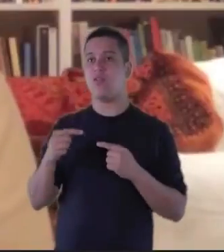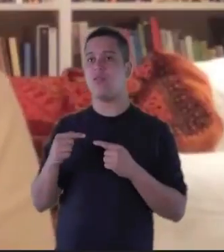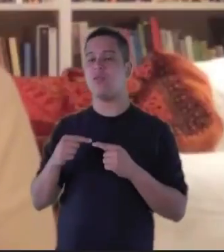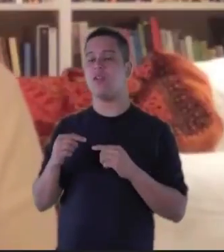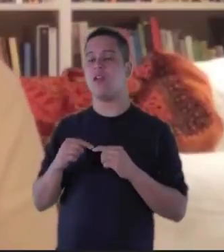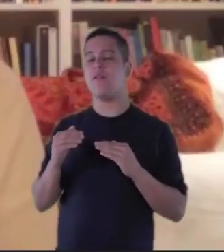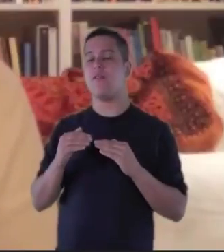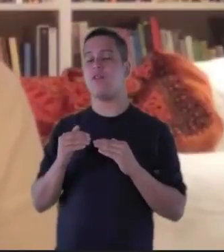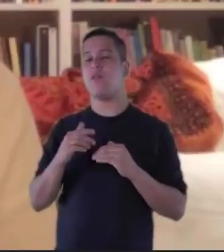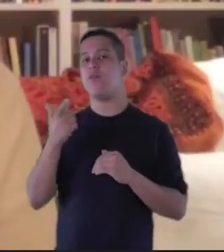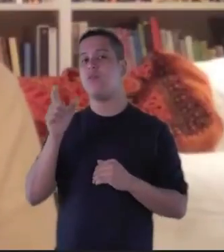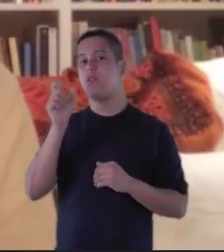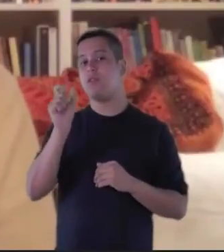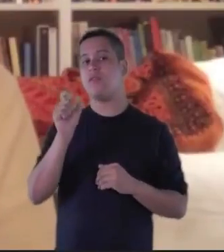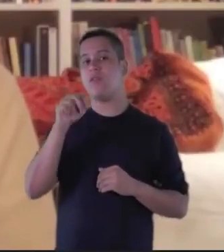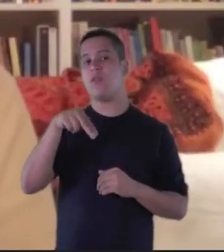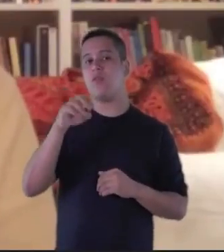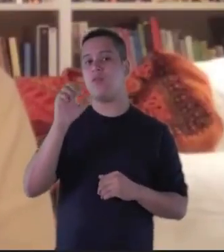capacidade